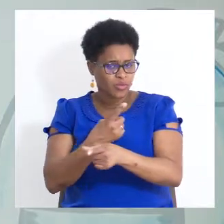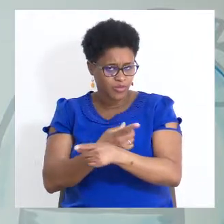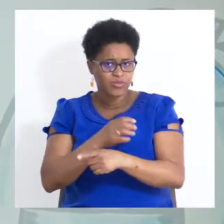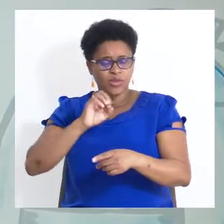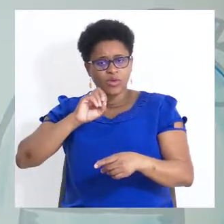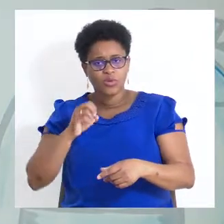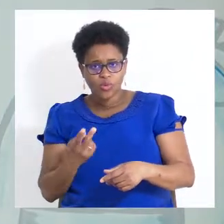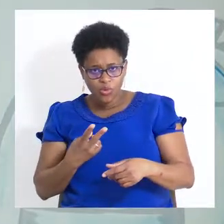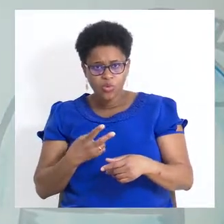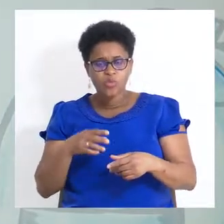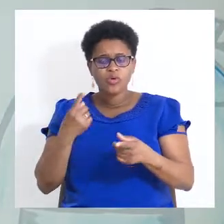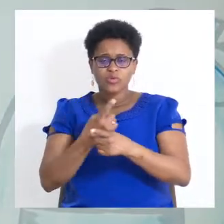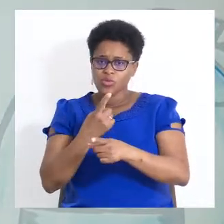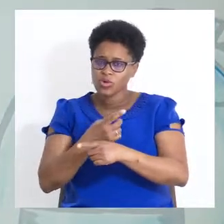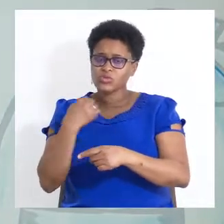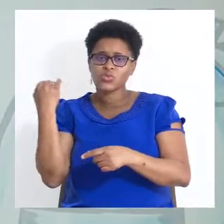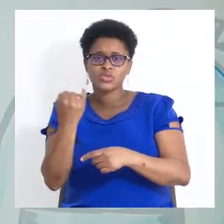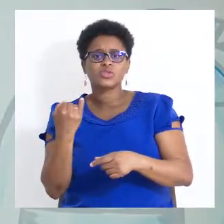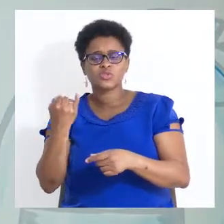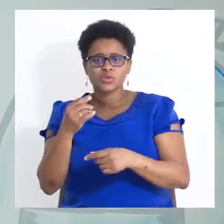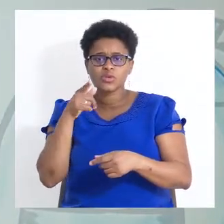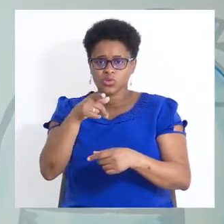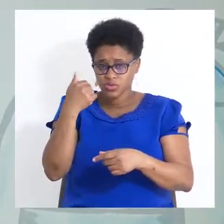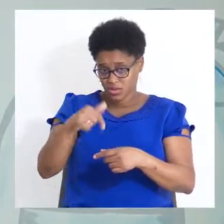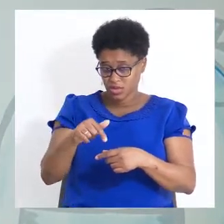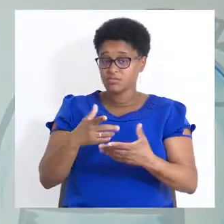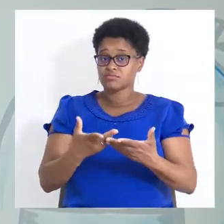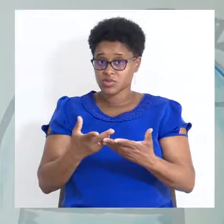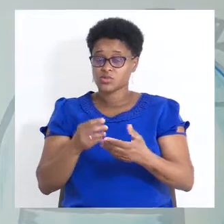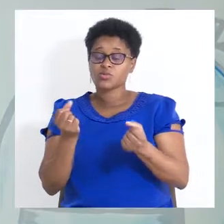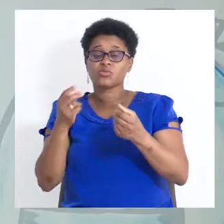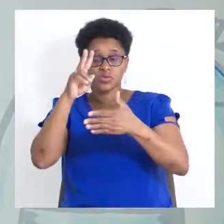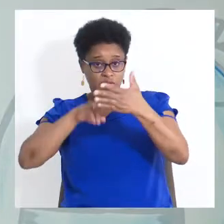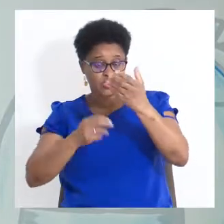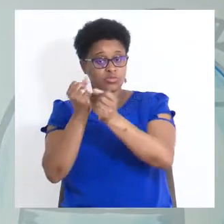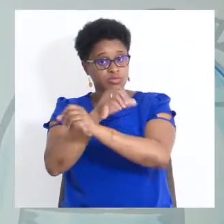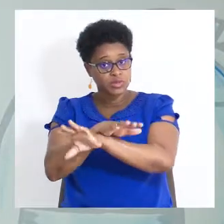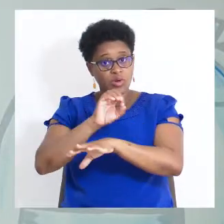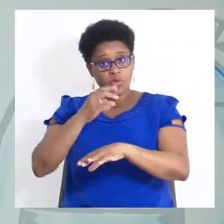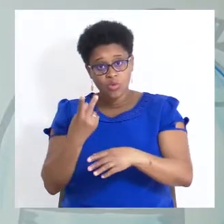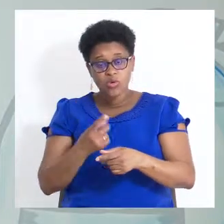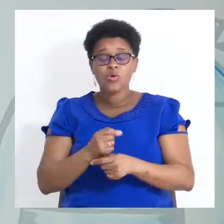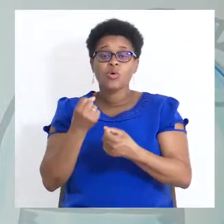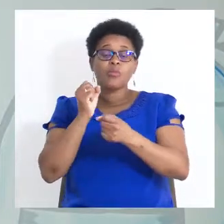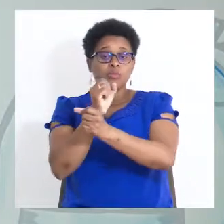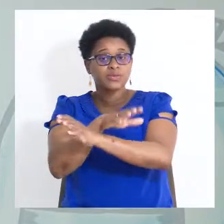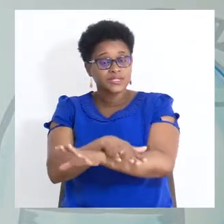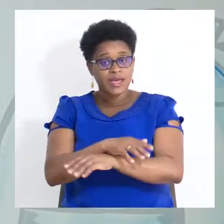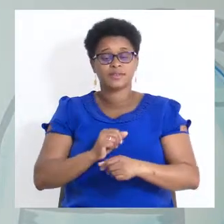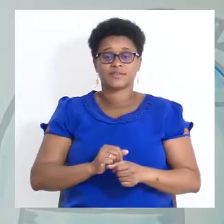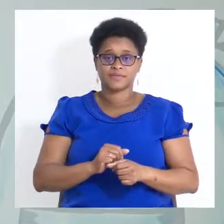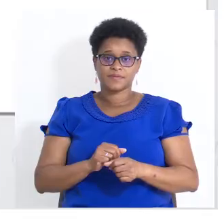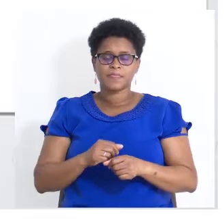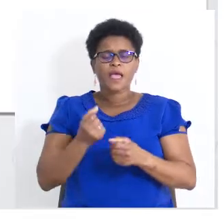produto ou a uma instituição, tu estás perante aquilo que é o texto publicitário ou então aquilo que é a